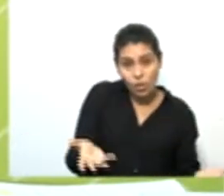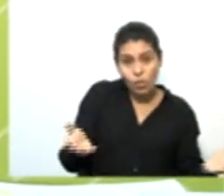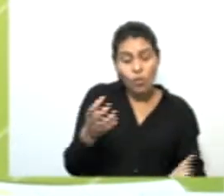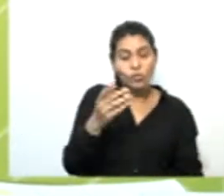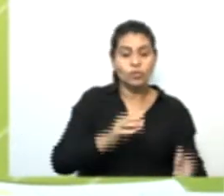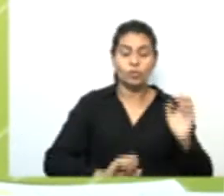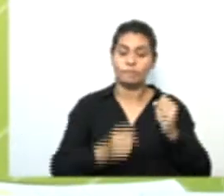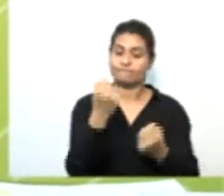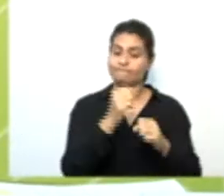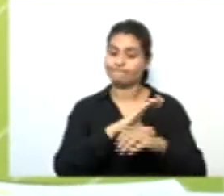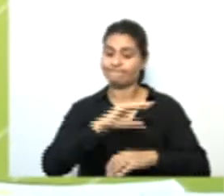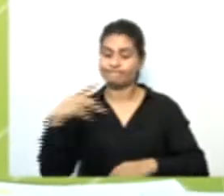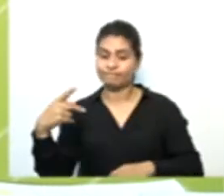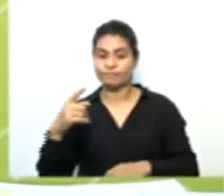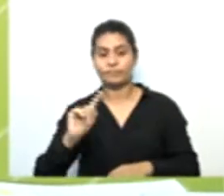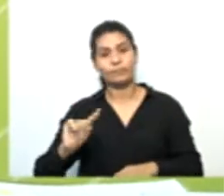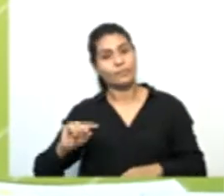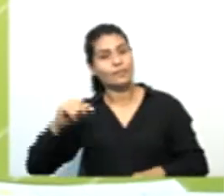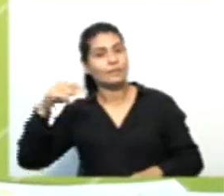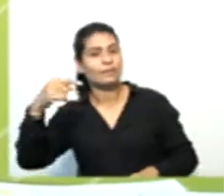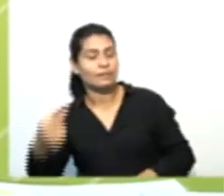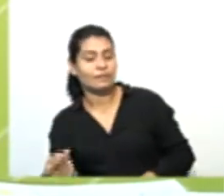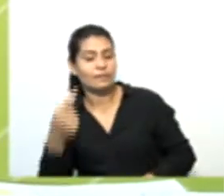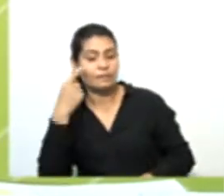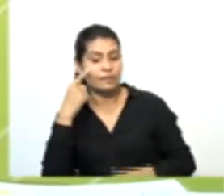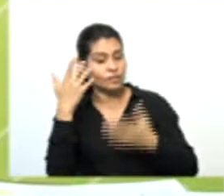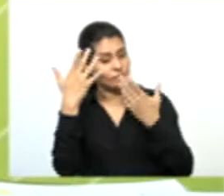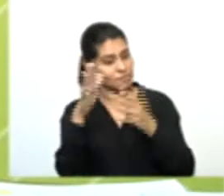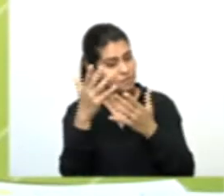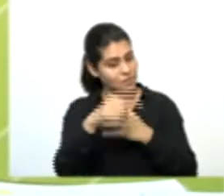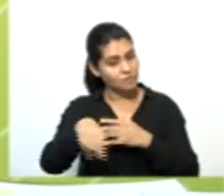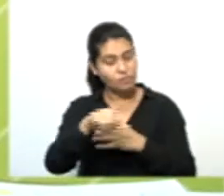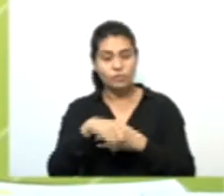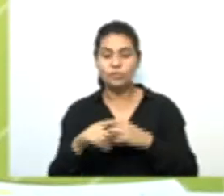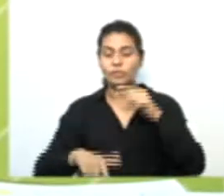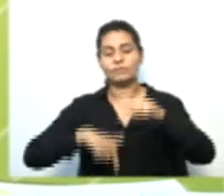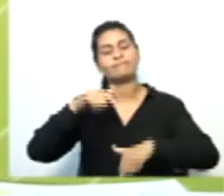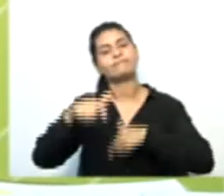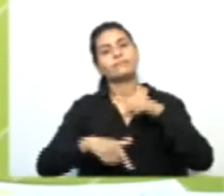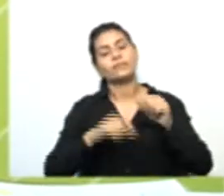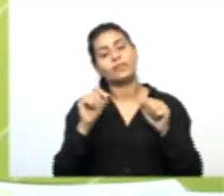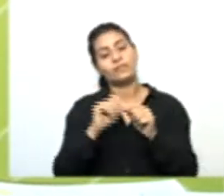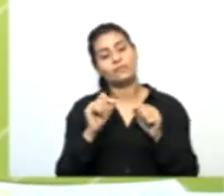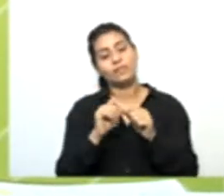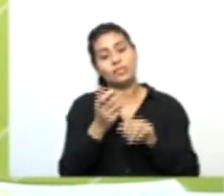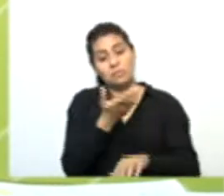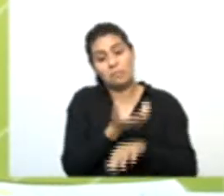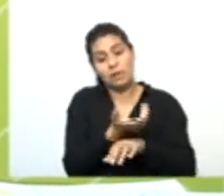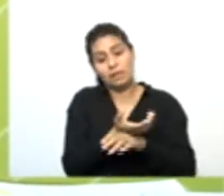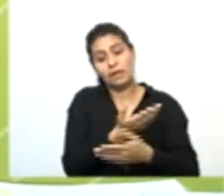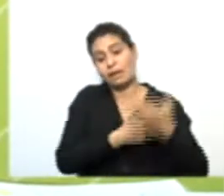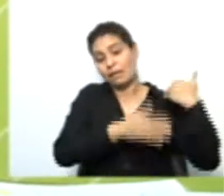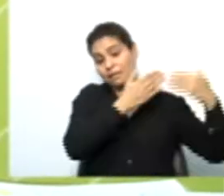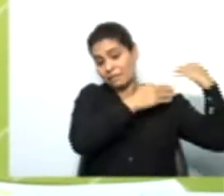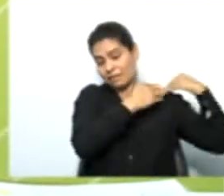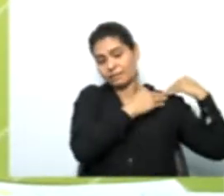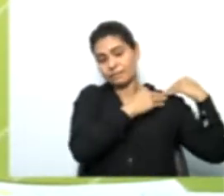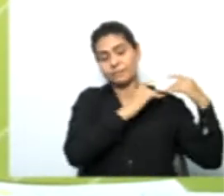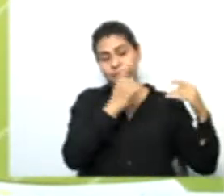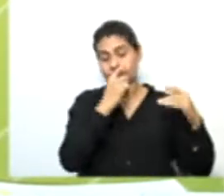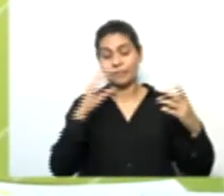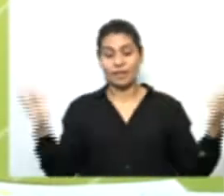de cooperativa, e nós ainda estamos parabenizando vocês por um trabalho feito lá na disciplina de ramos. Eu,